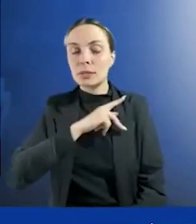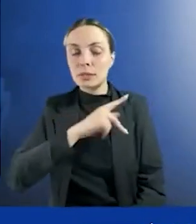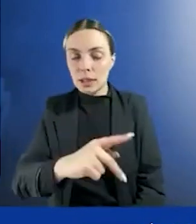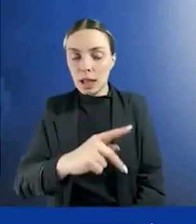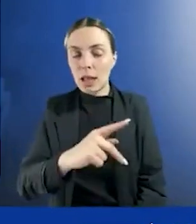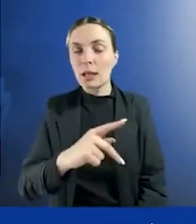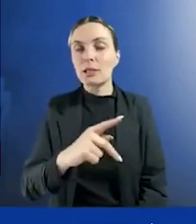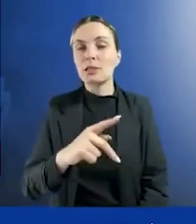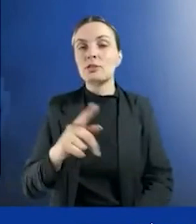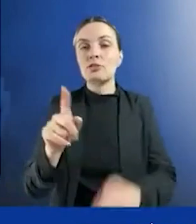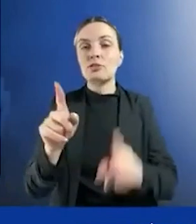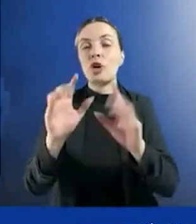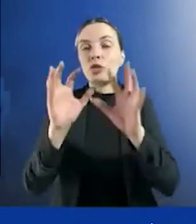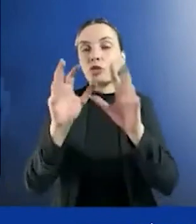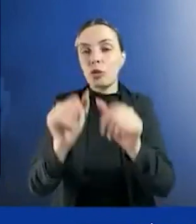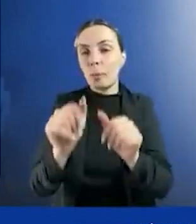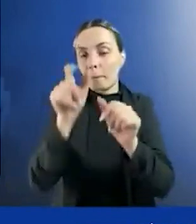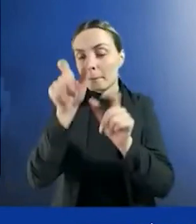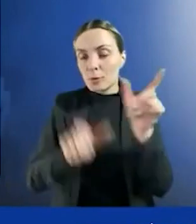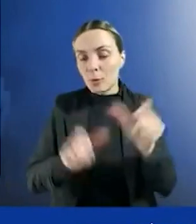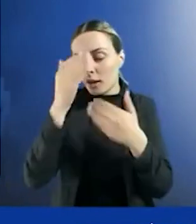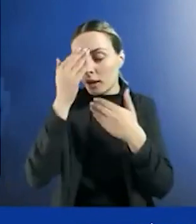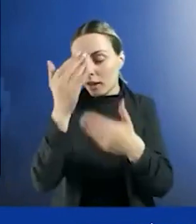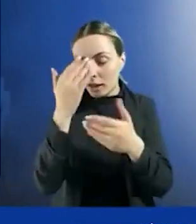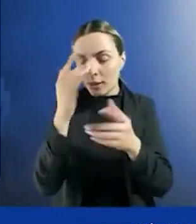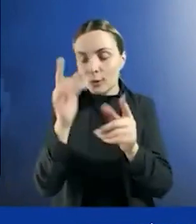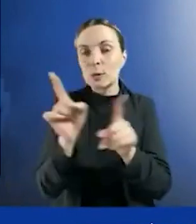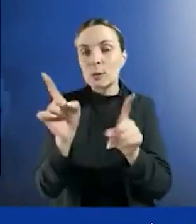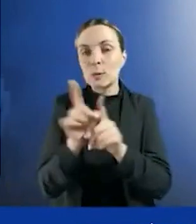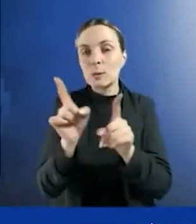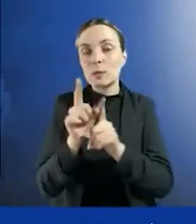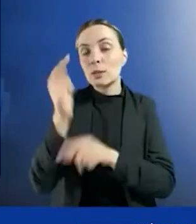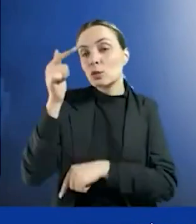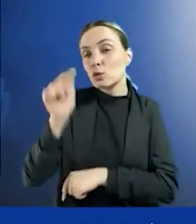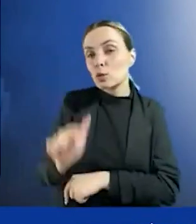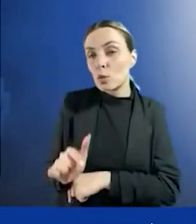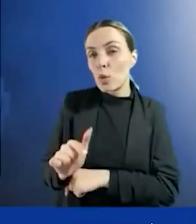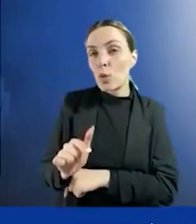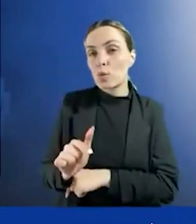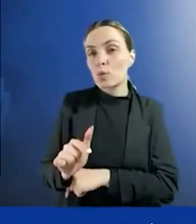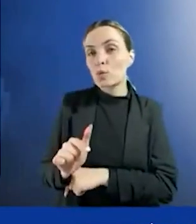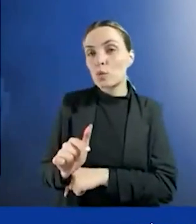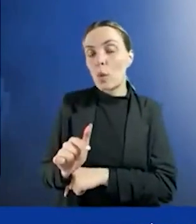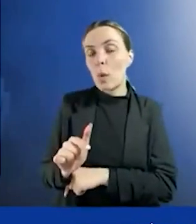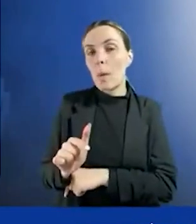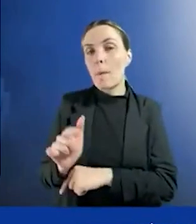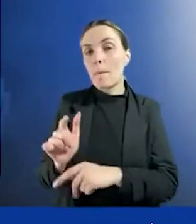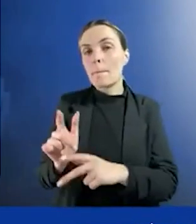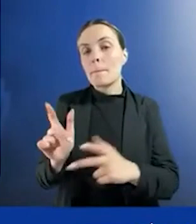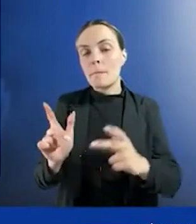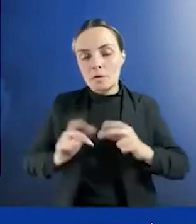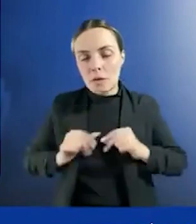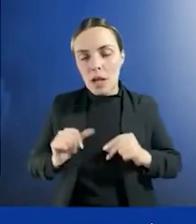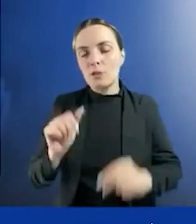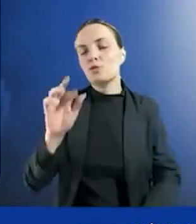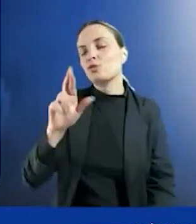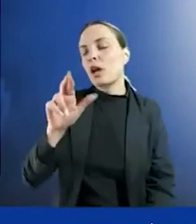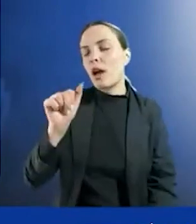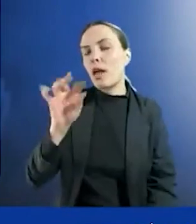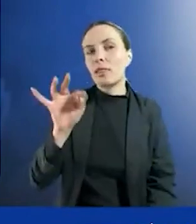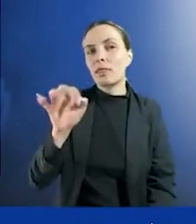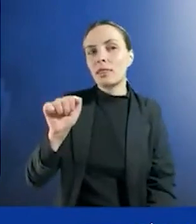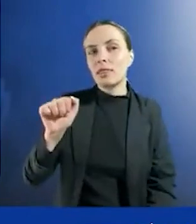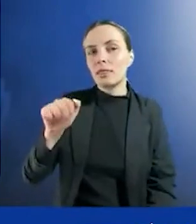Fabiana, e agradecer mais uma vez pelo privilégio de ter o Dr. Ratan Lau, referência mundial em